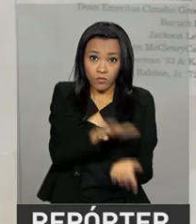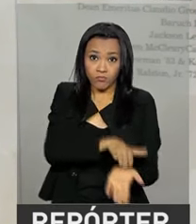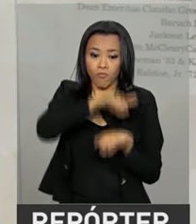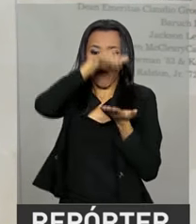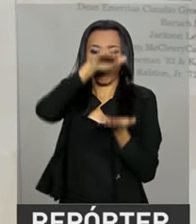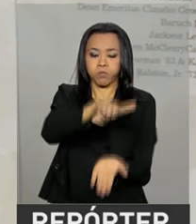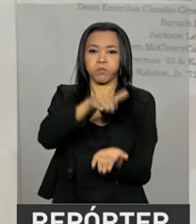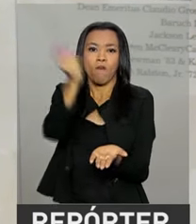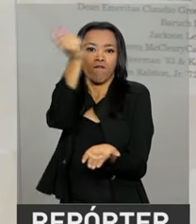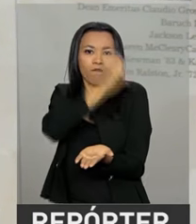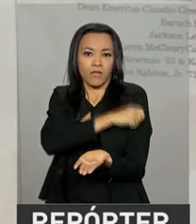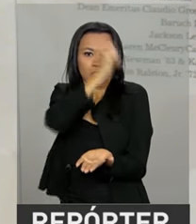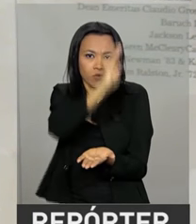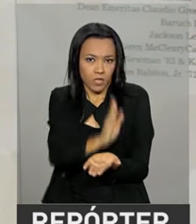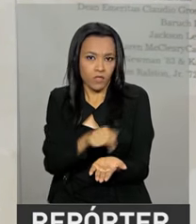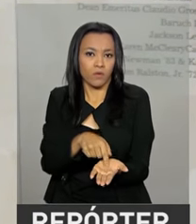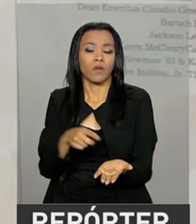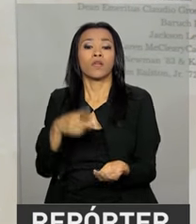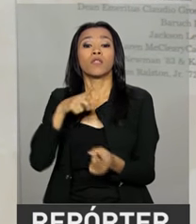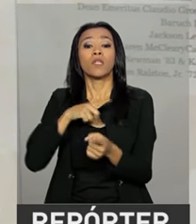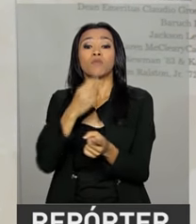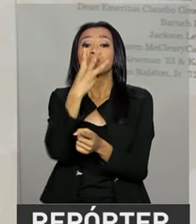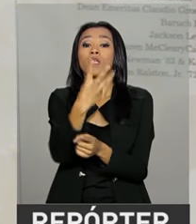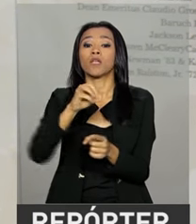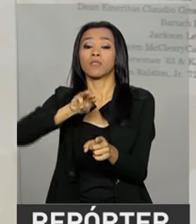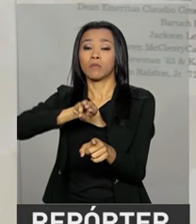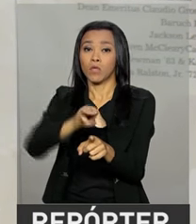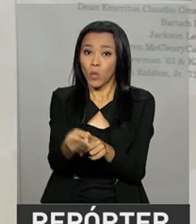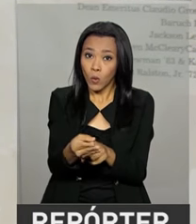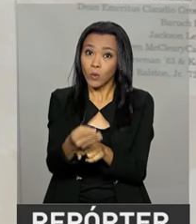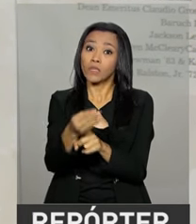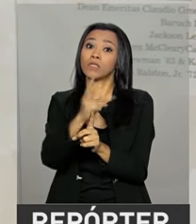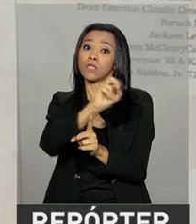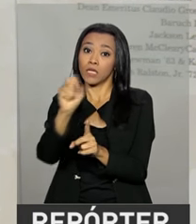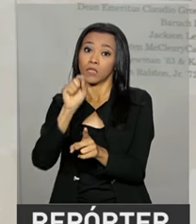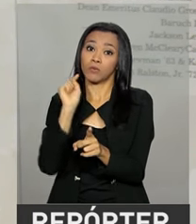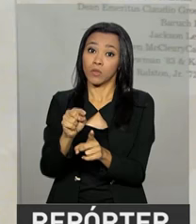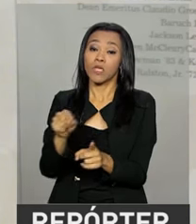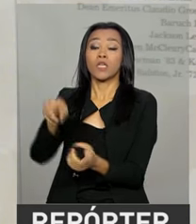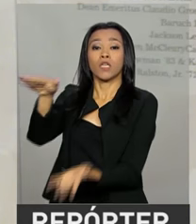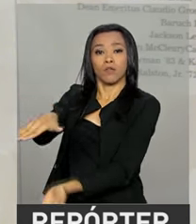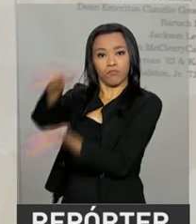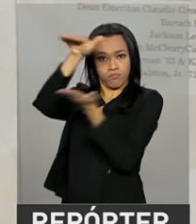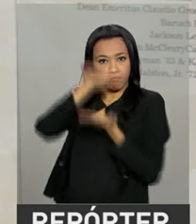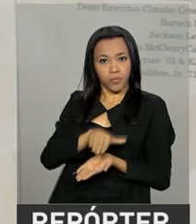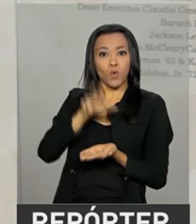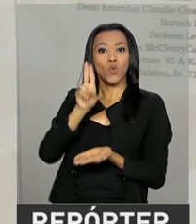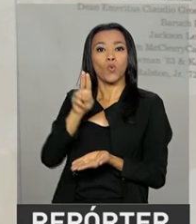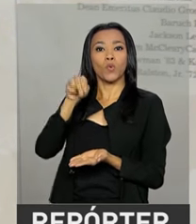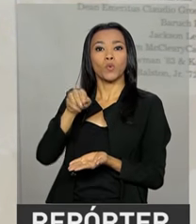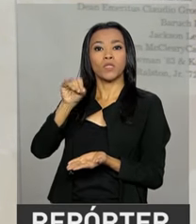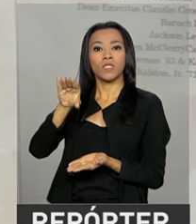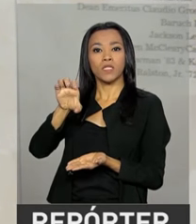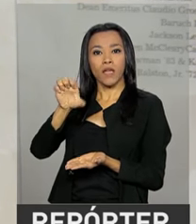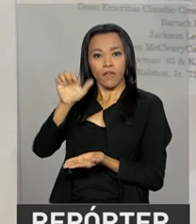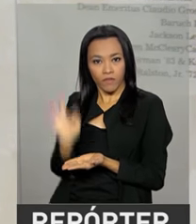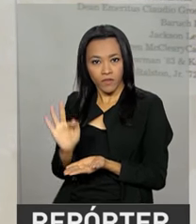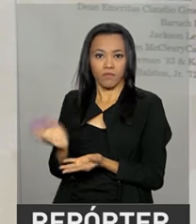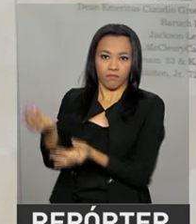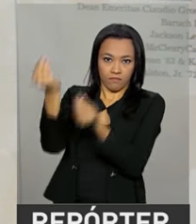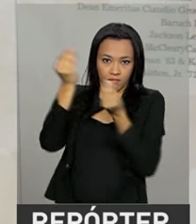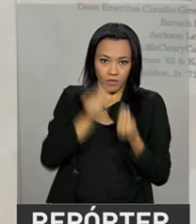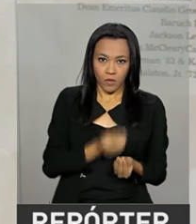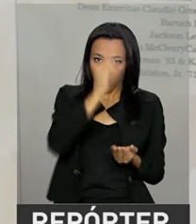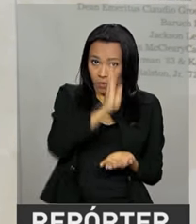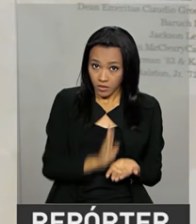apenas já com 3 milhões de doses que a unicef nos encaminhou para o brasil importamos mais três milhões de doses da